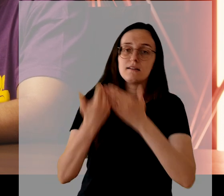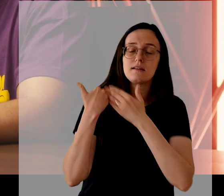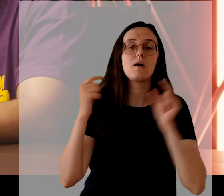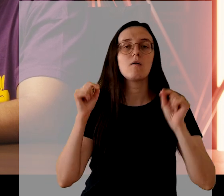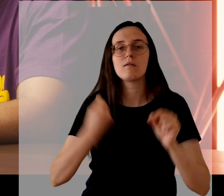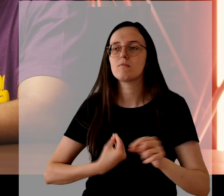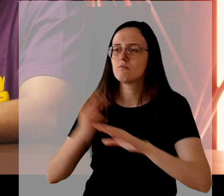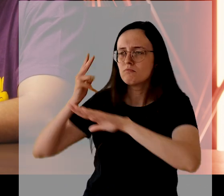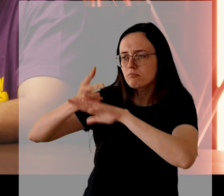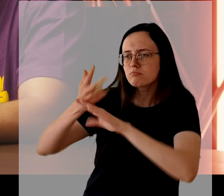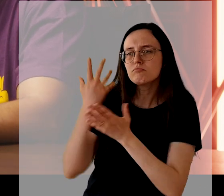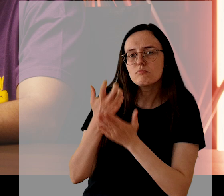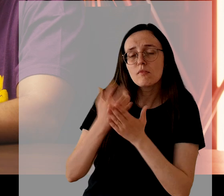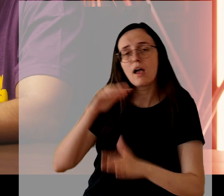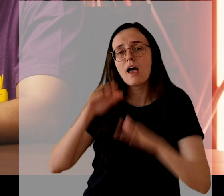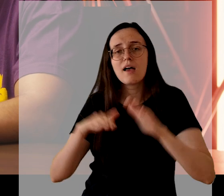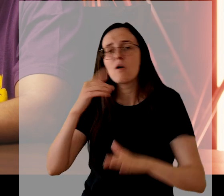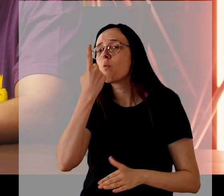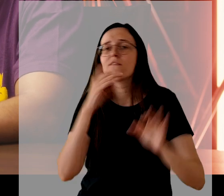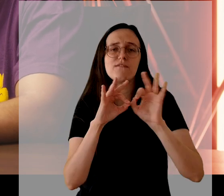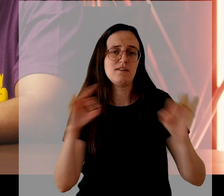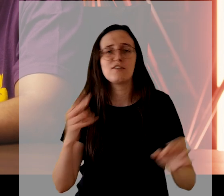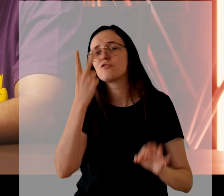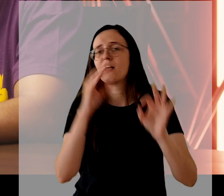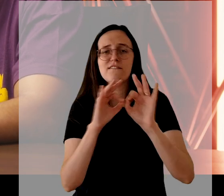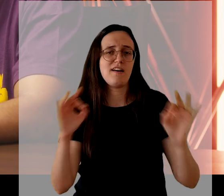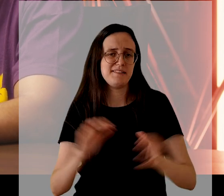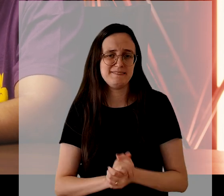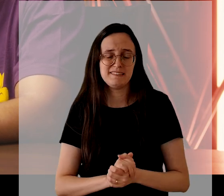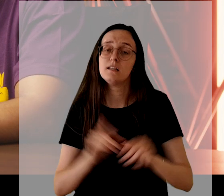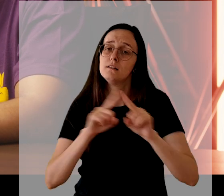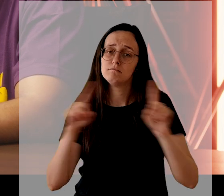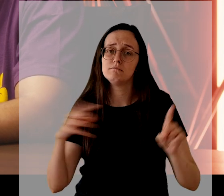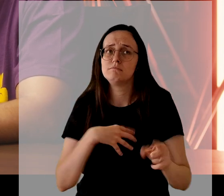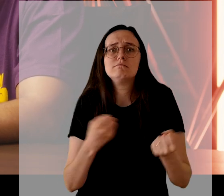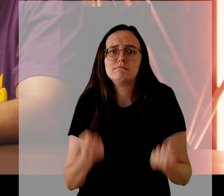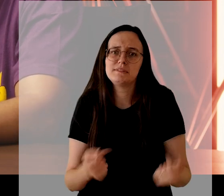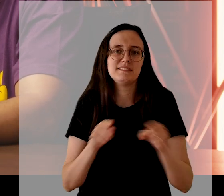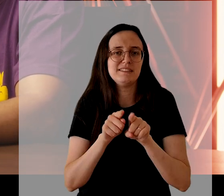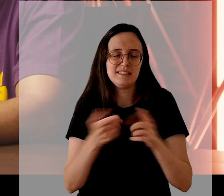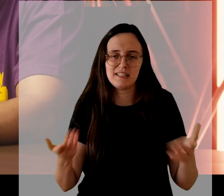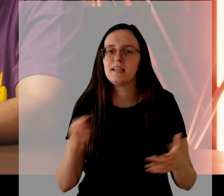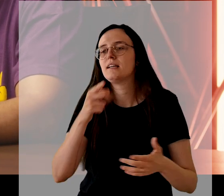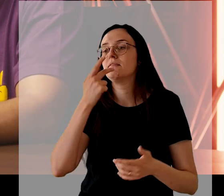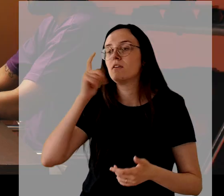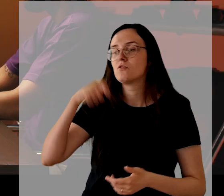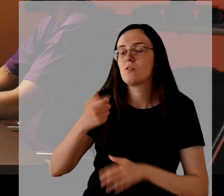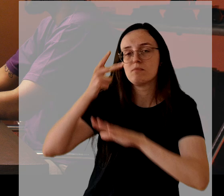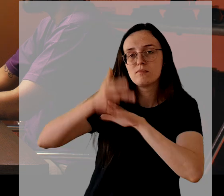responsabilidade de você estar gravando. Às vezes você vai para gravar 1 frase, 2 frases, mas é um peso isso também, né? Você está lá para